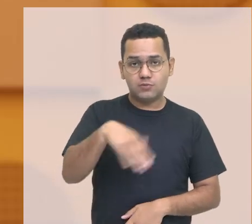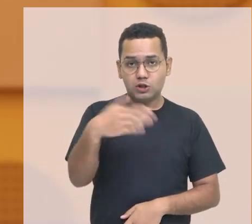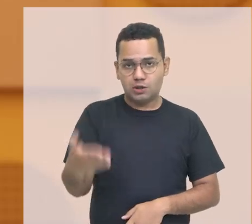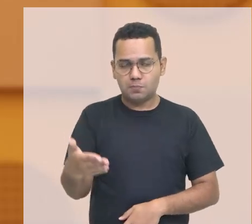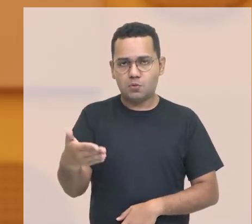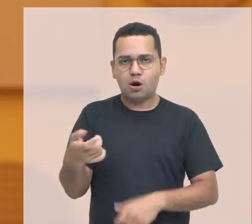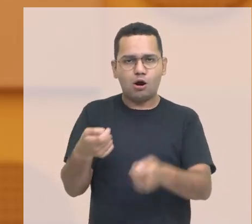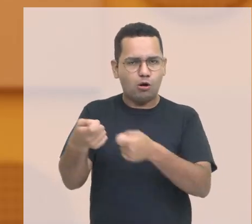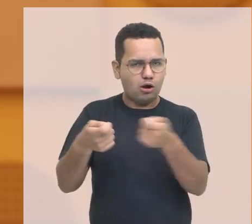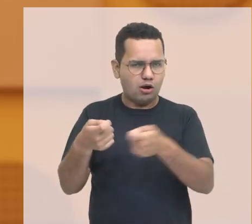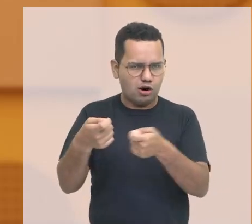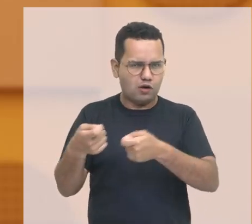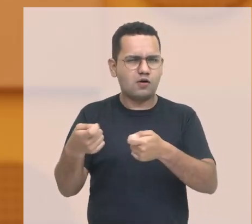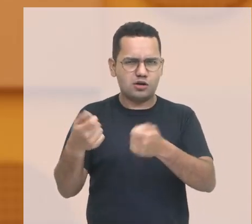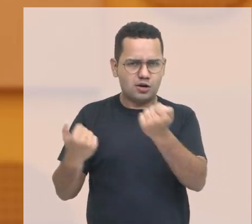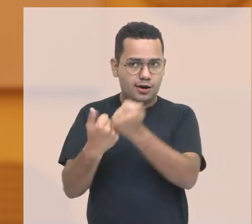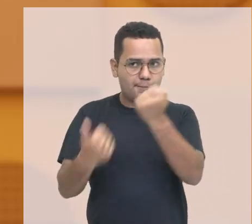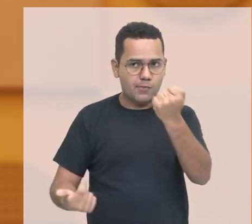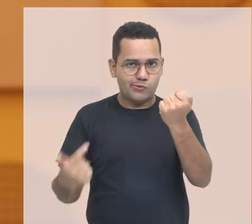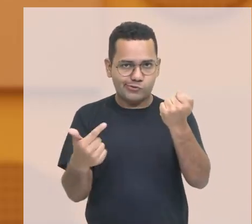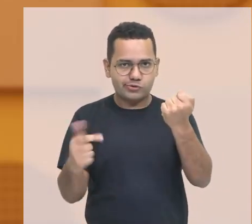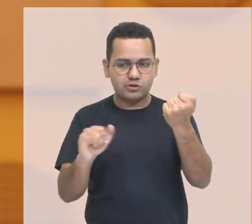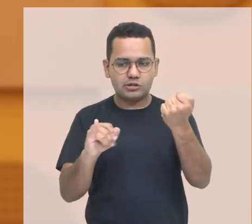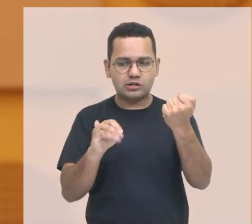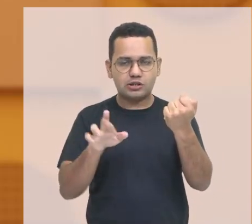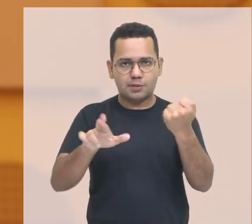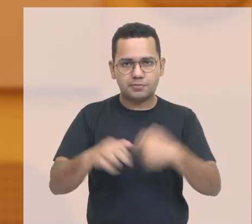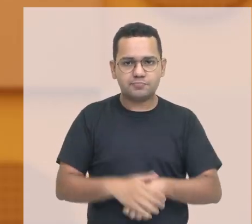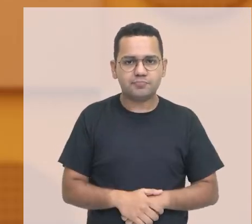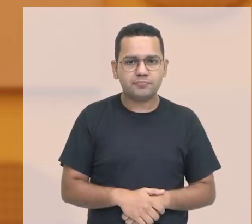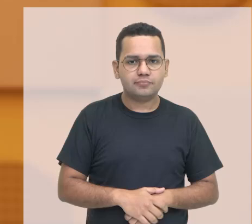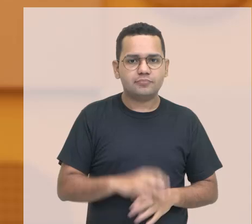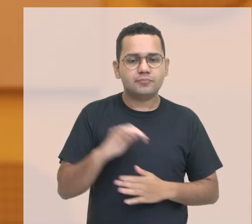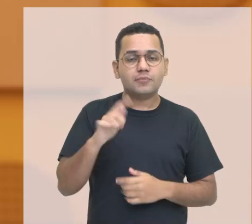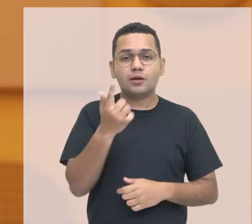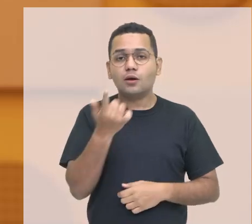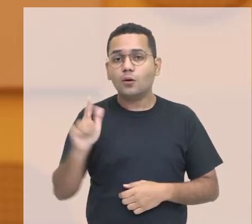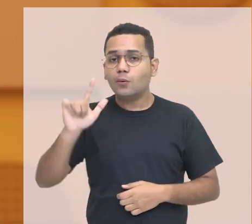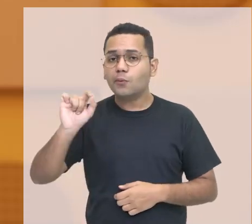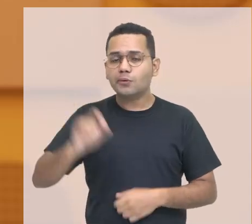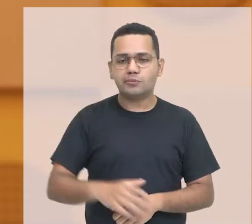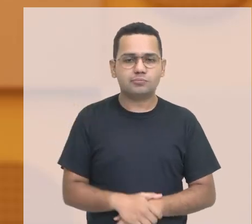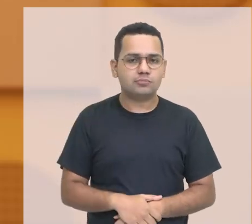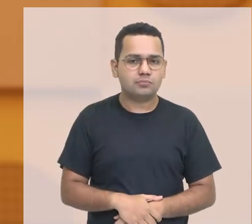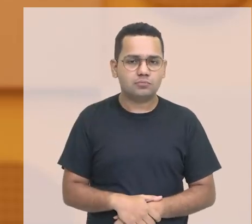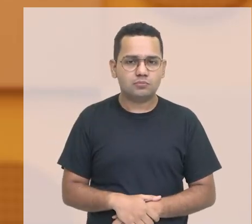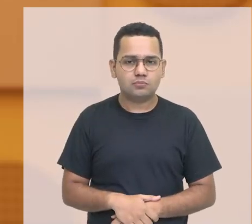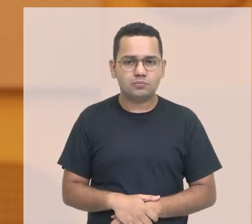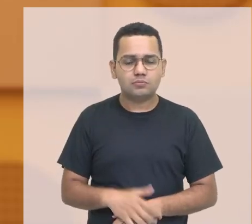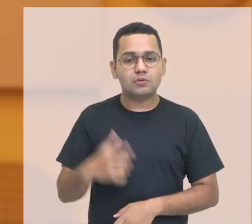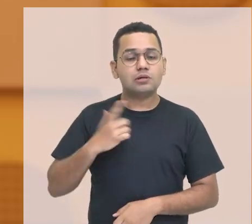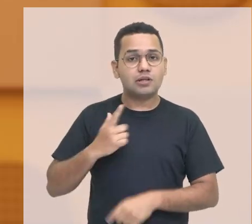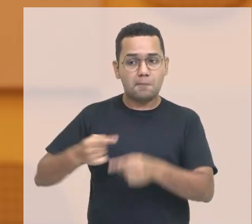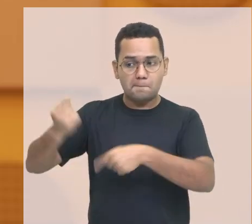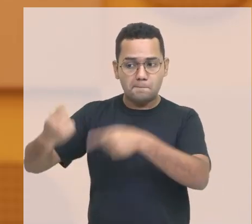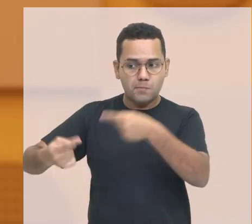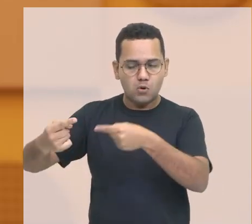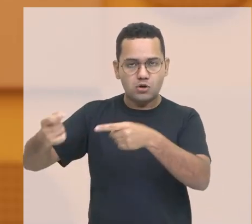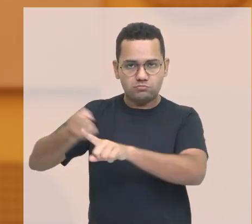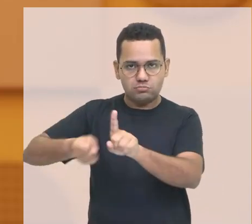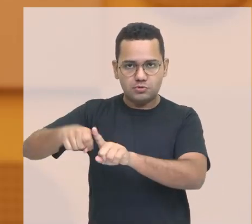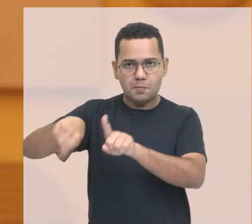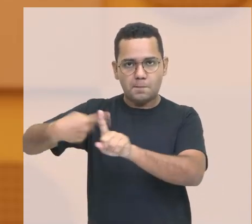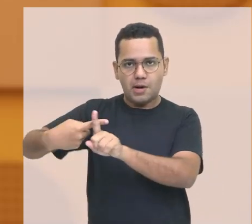o Itamar e a implementação, né, de políticas sociais e econômicas